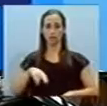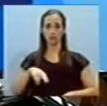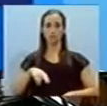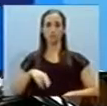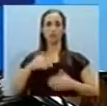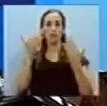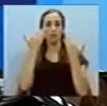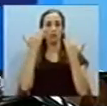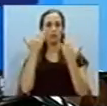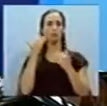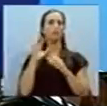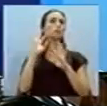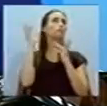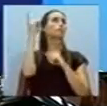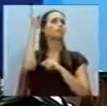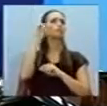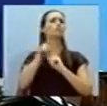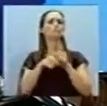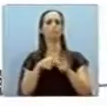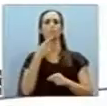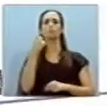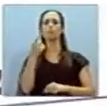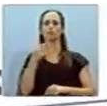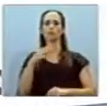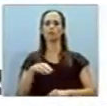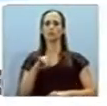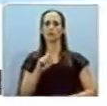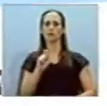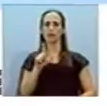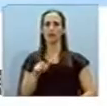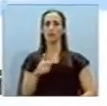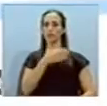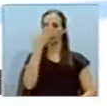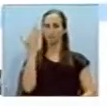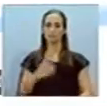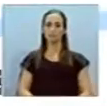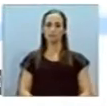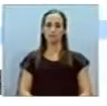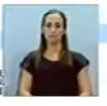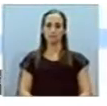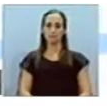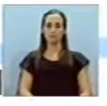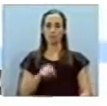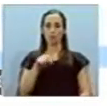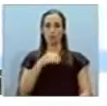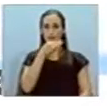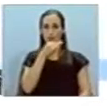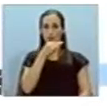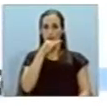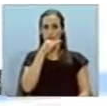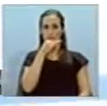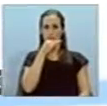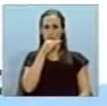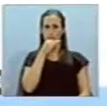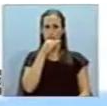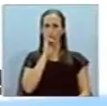notícias nos chegam do espaço? É o que perguntamos a Miguel Gonçalves. Bom dia. Bom dia, Sandra. Hoje falamos de um mistério da